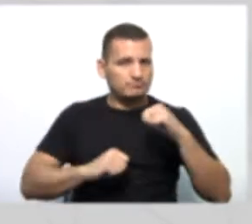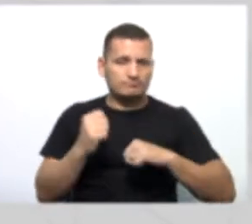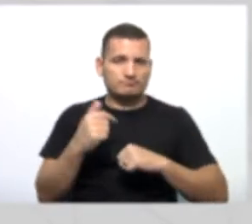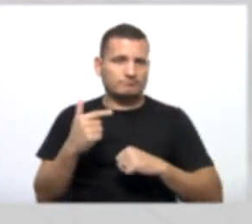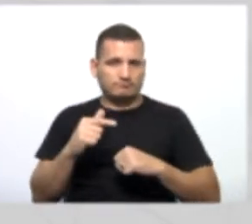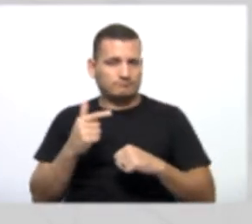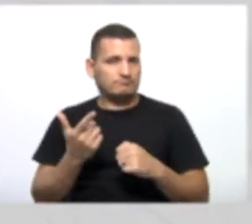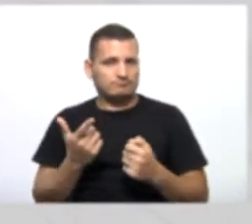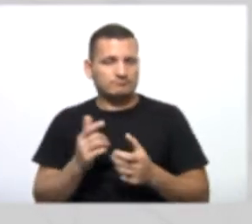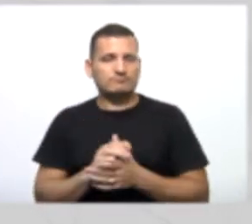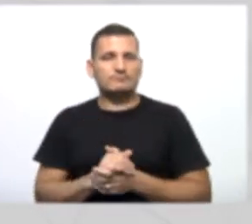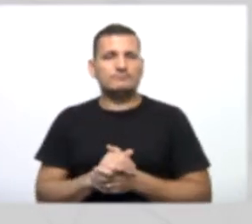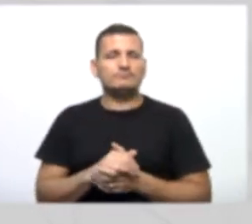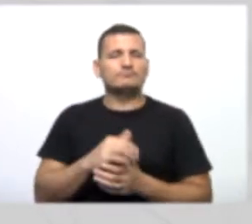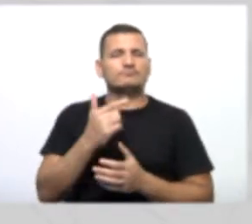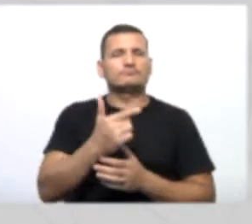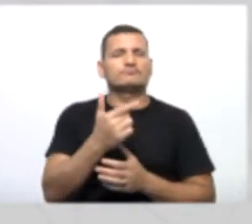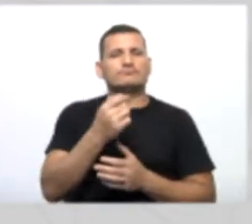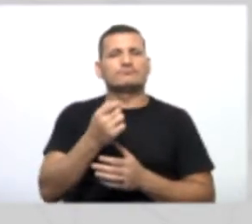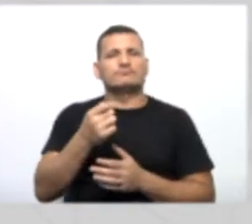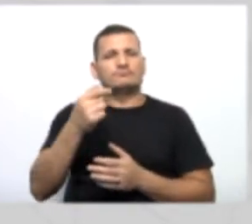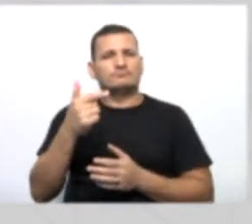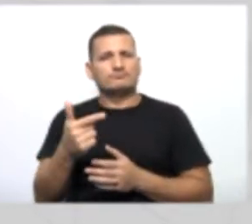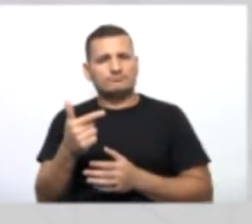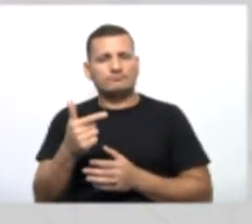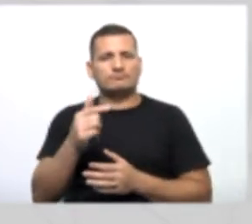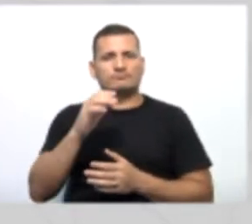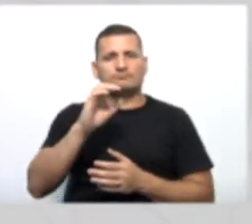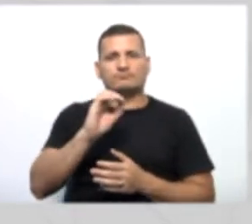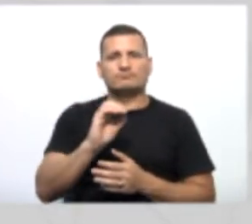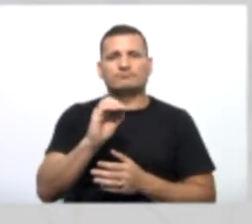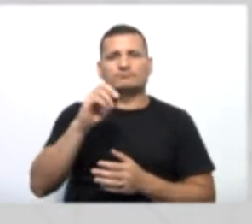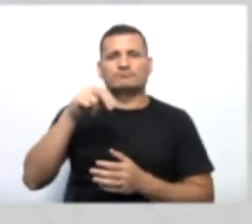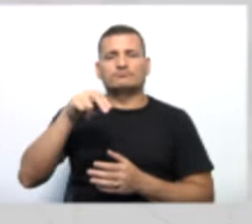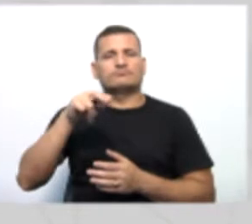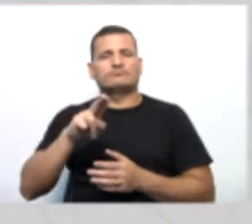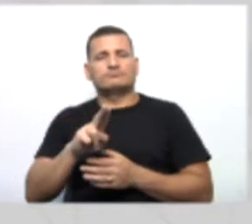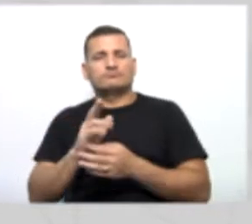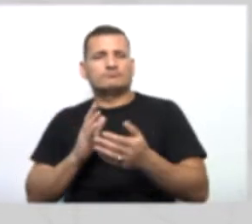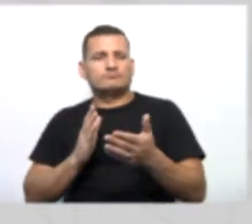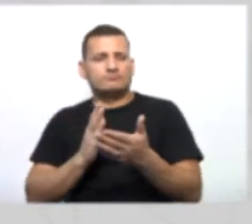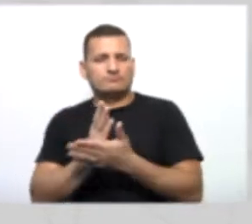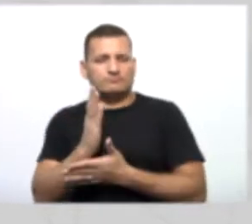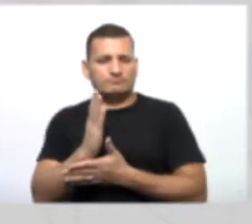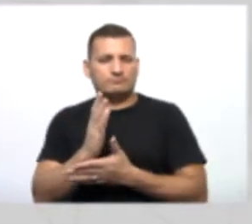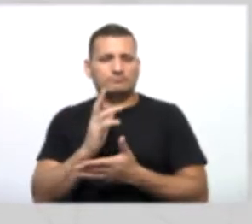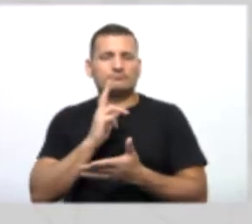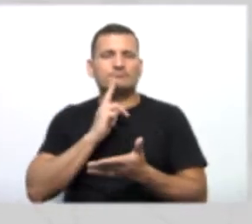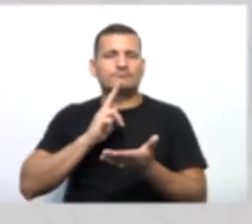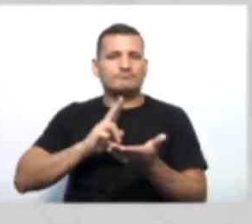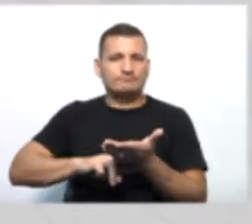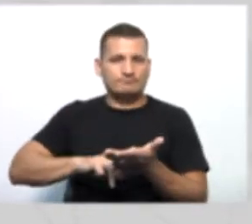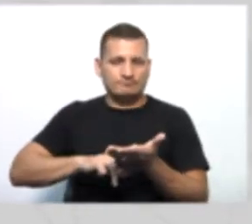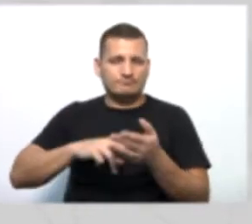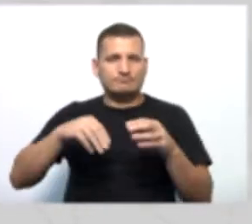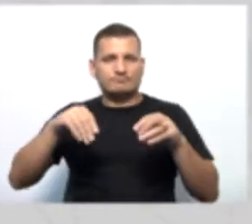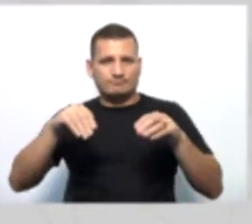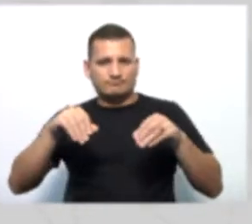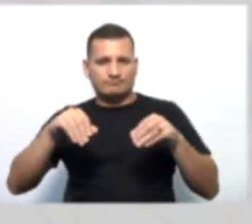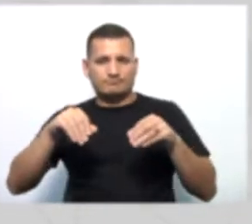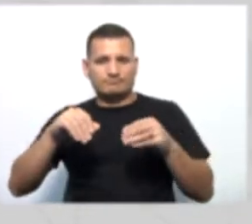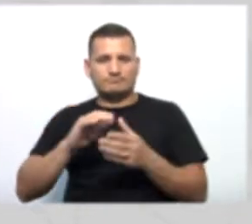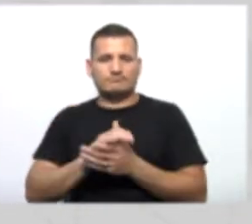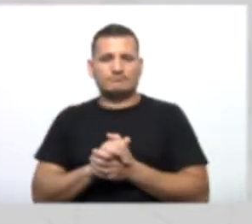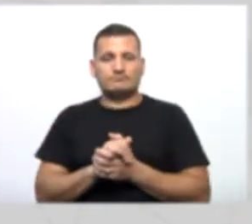em 2002, a Organização das Nações Unidas, a ONU, aprovou a Carta da Terra e comparou